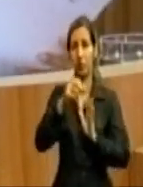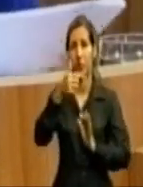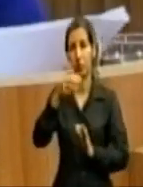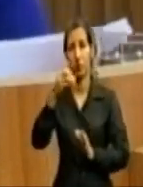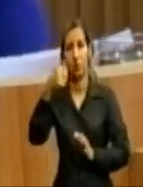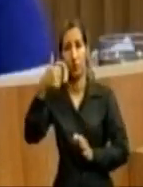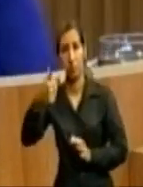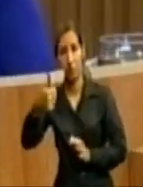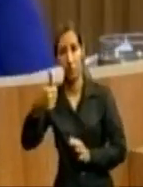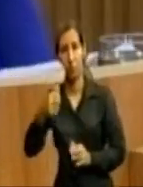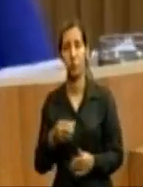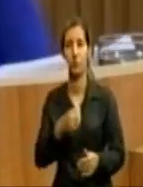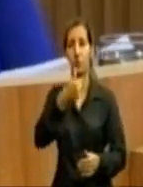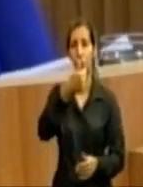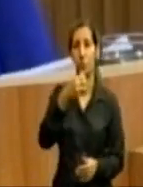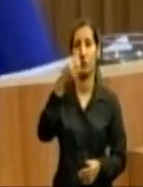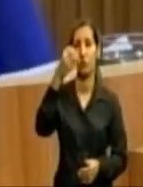que é de